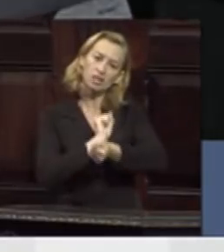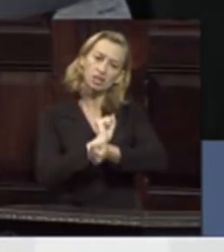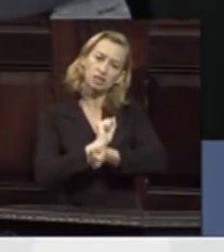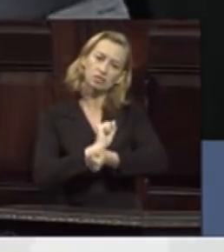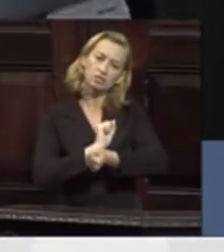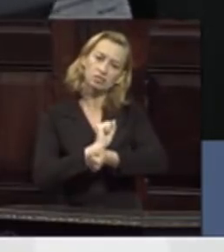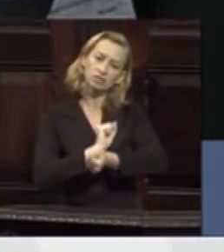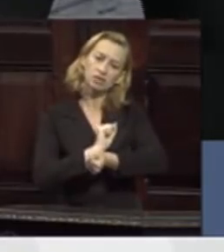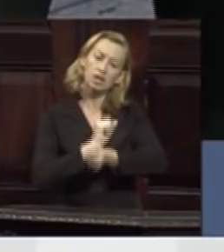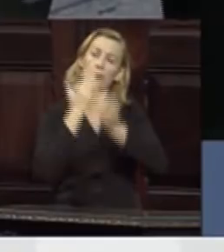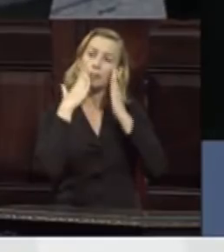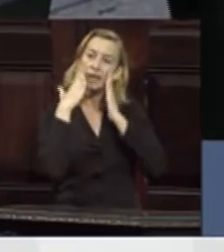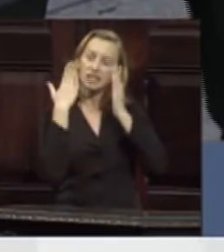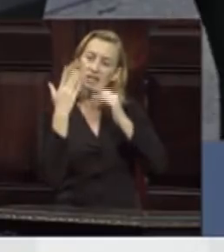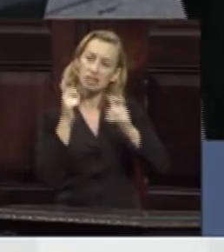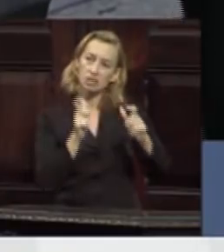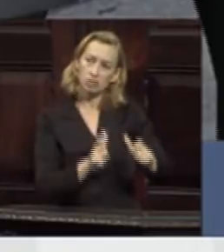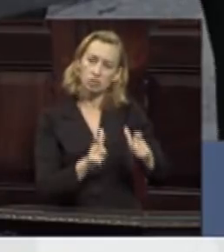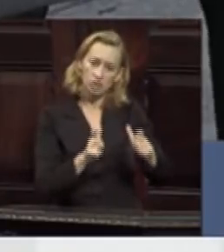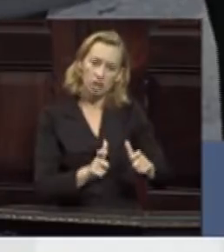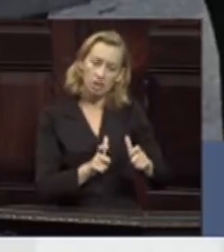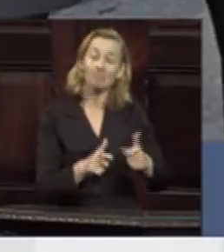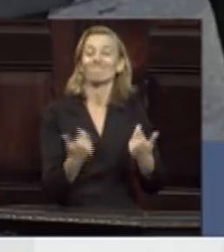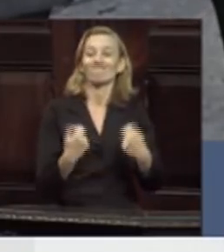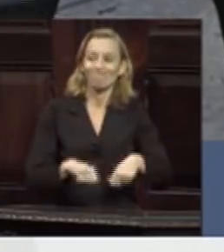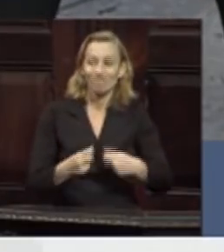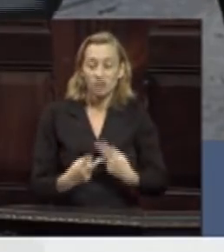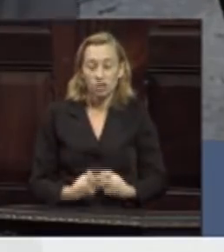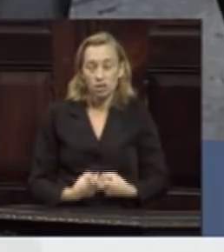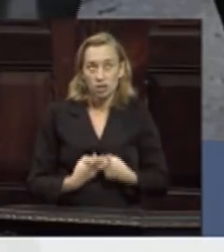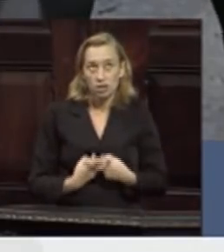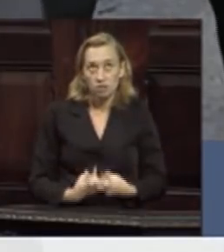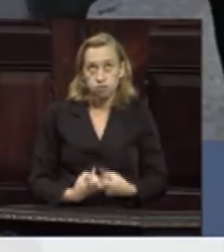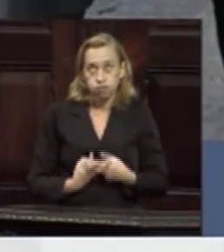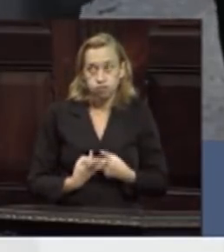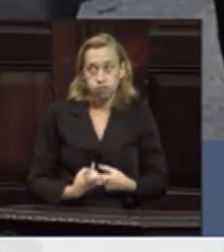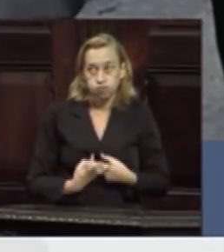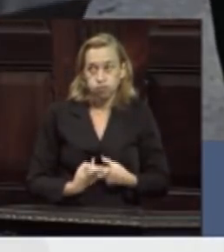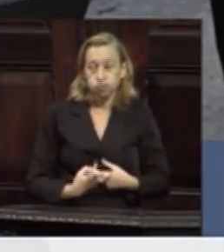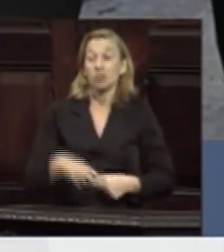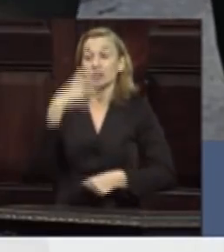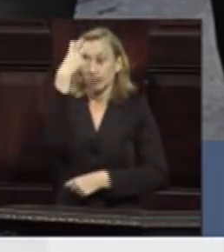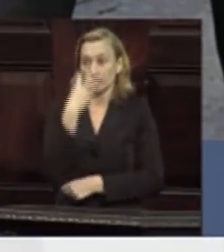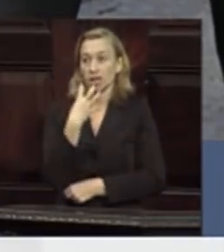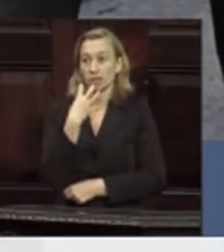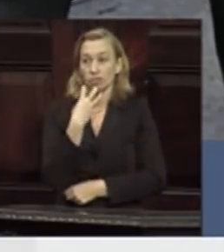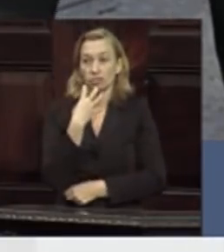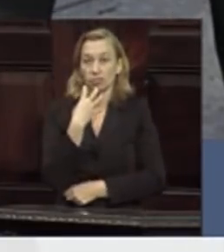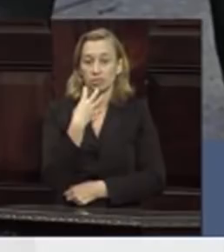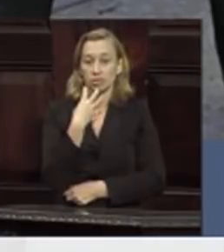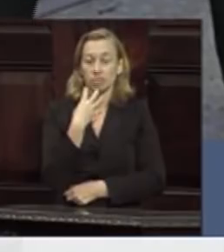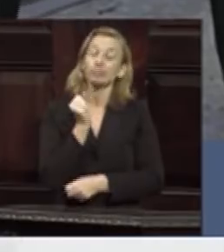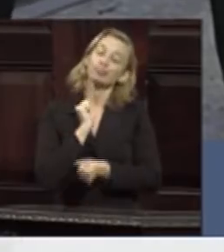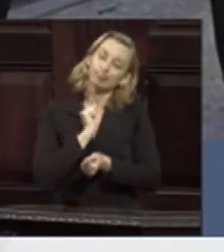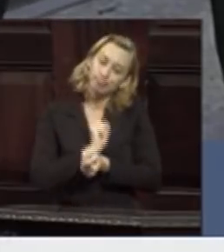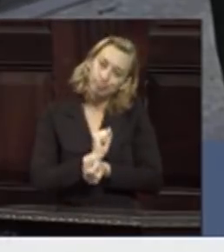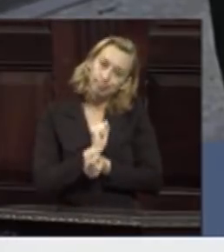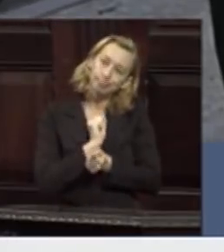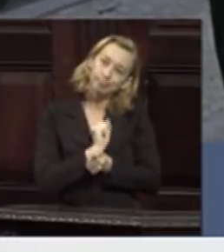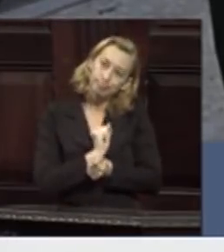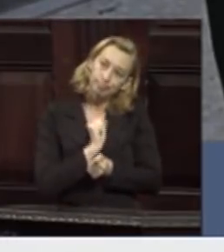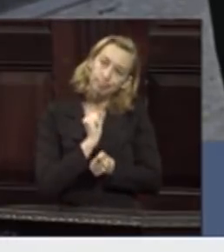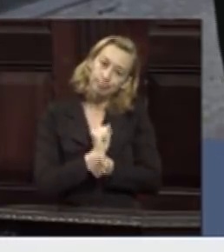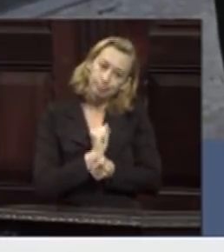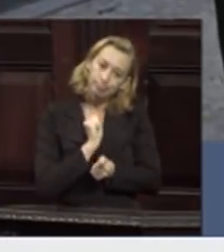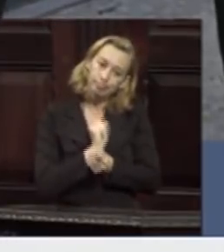seguinte: precisamos ter paciência, serenidade para aguardar